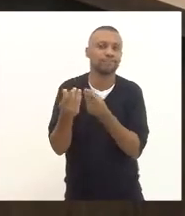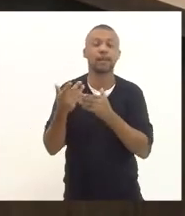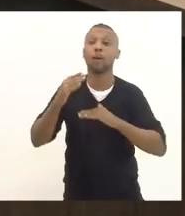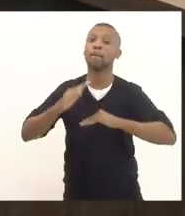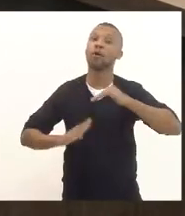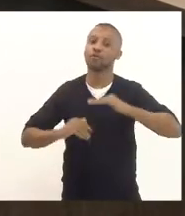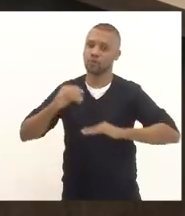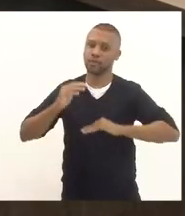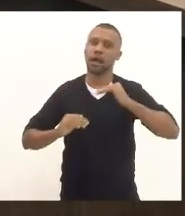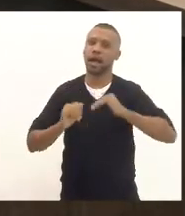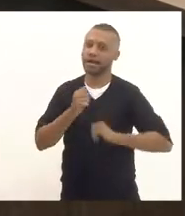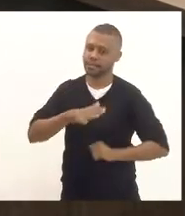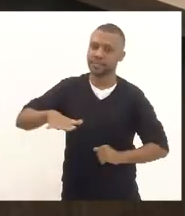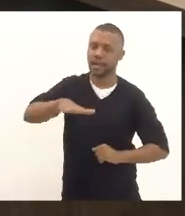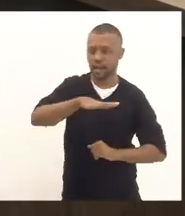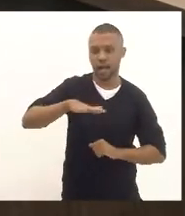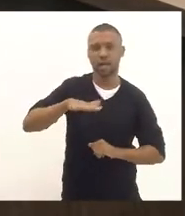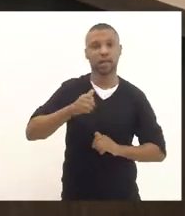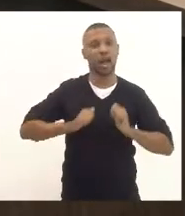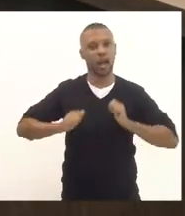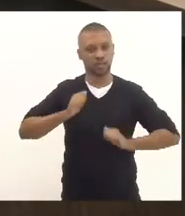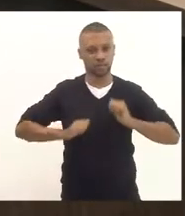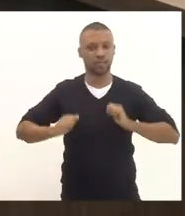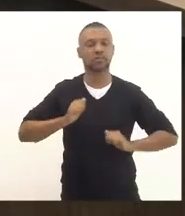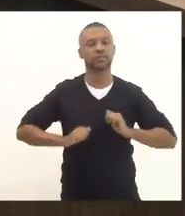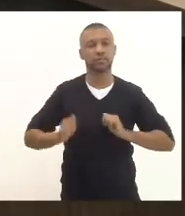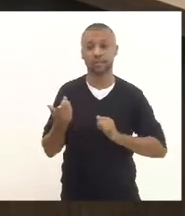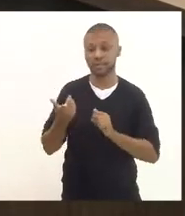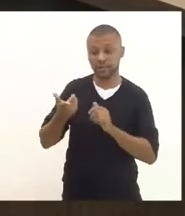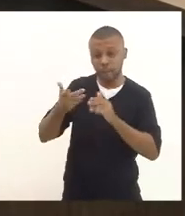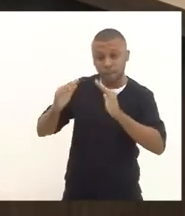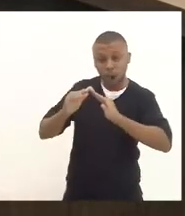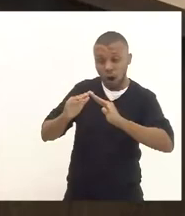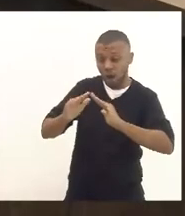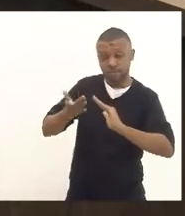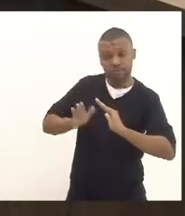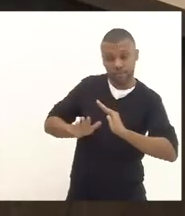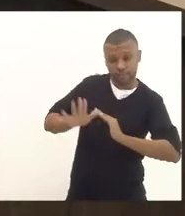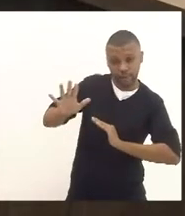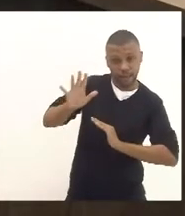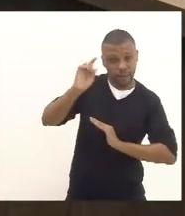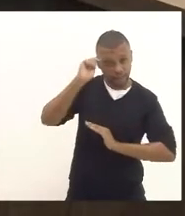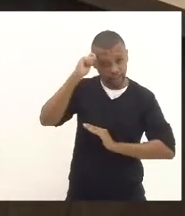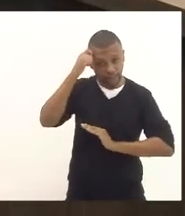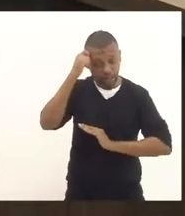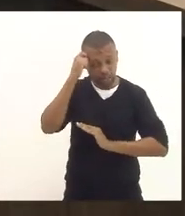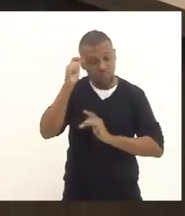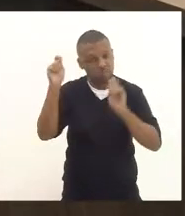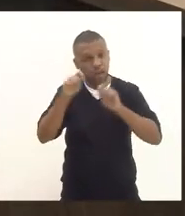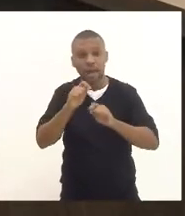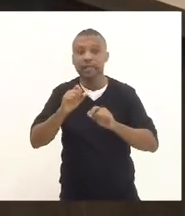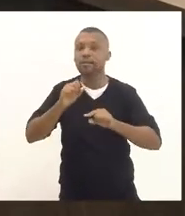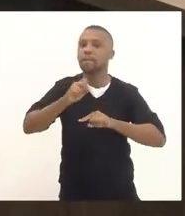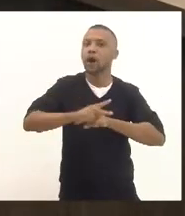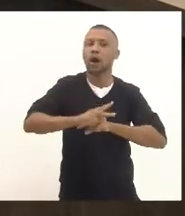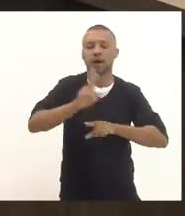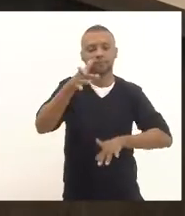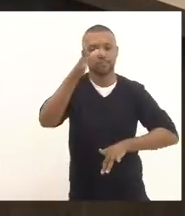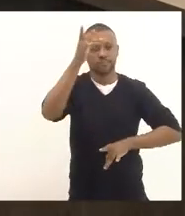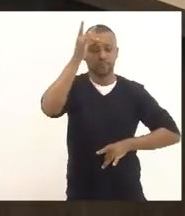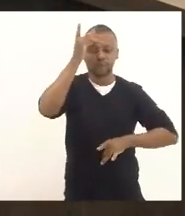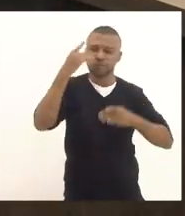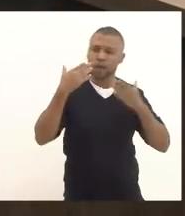carreras e-mail para que artistas vindo da Periferia artistas negros pudessem atuar e